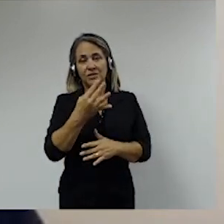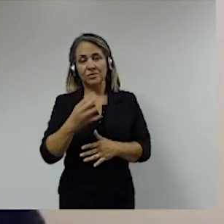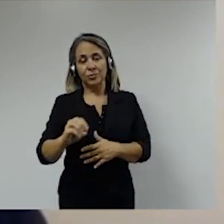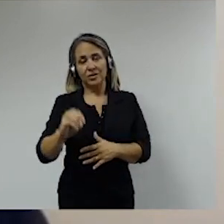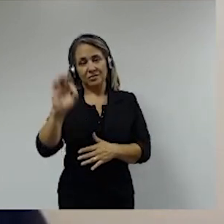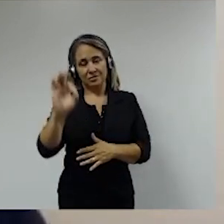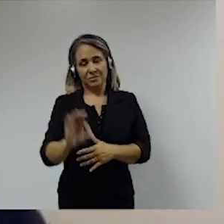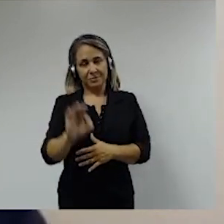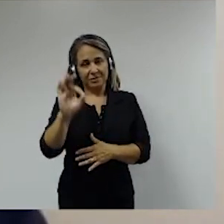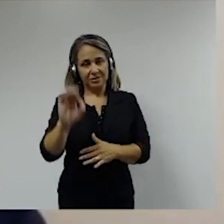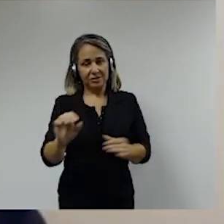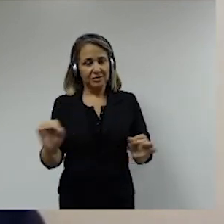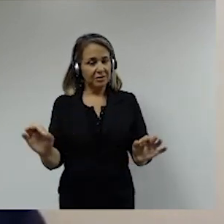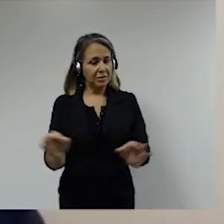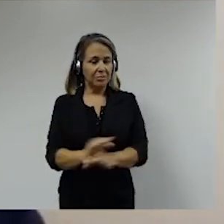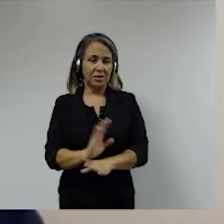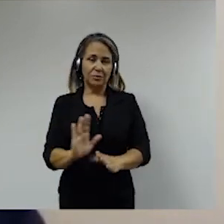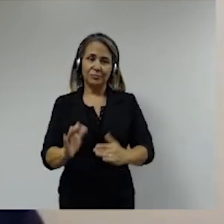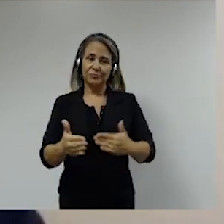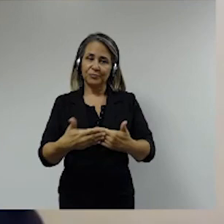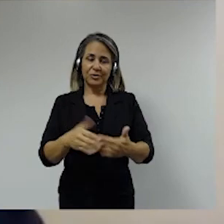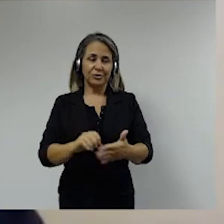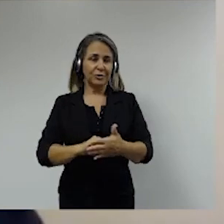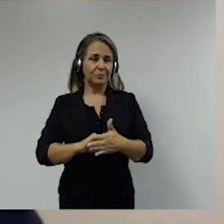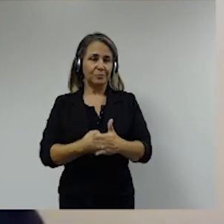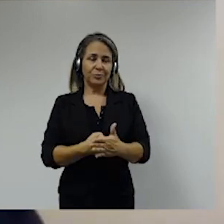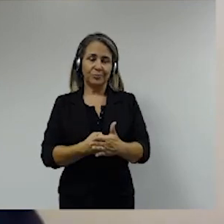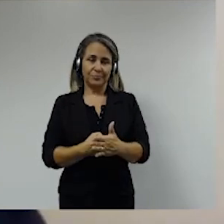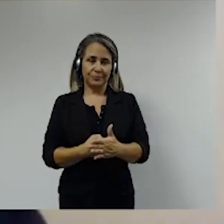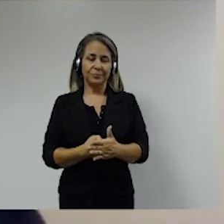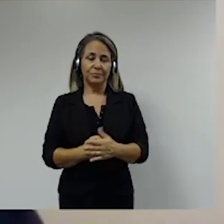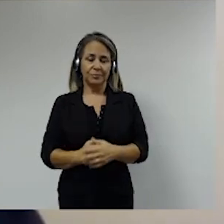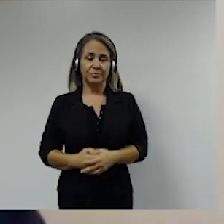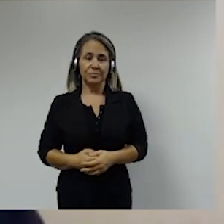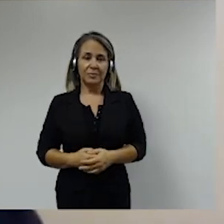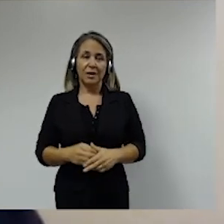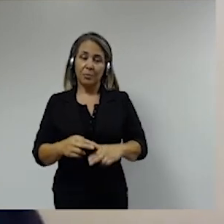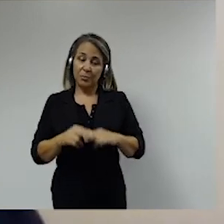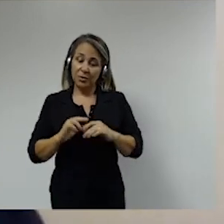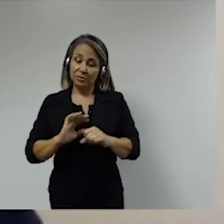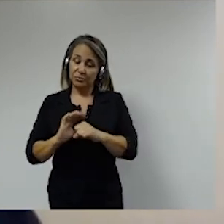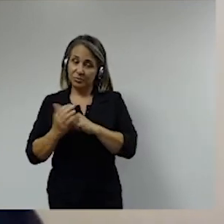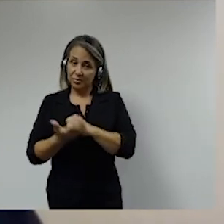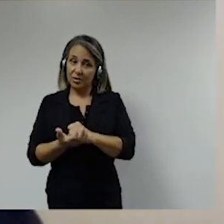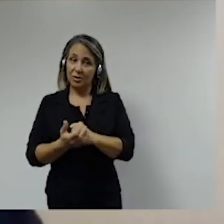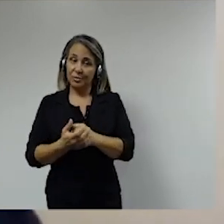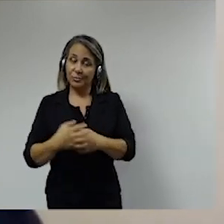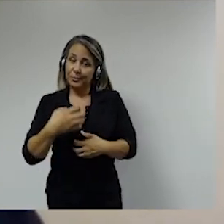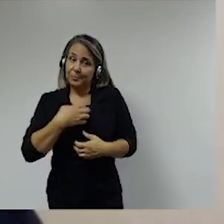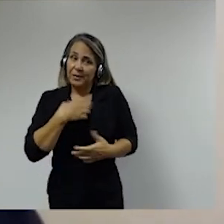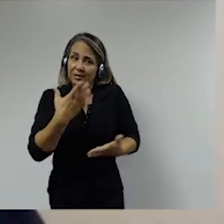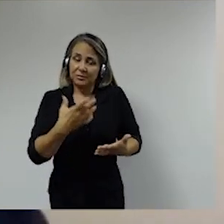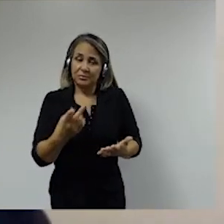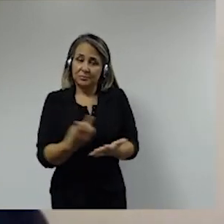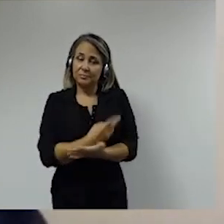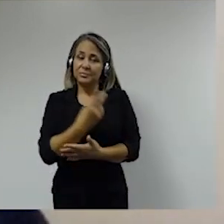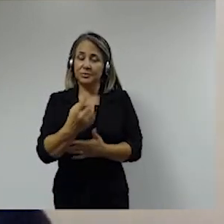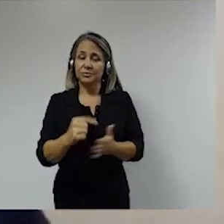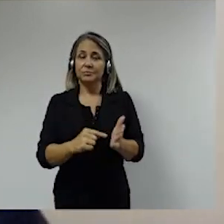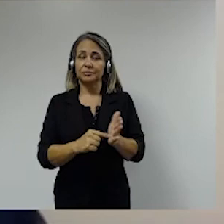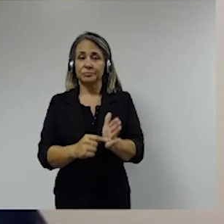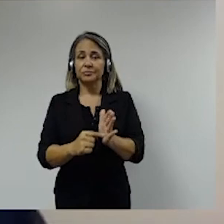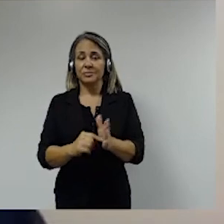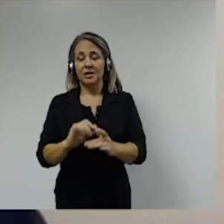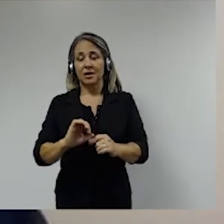delas, encerraram suas atividades por conta do novo coronavírus. Veja o impacto que a pandemia está a nos trazer. E